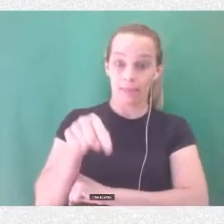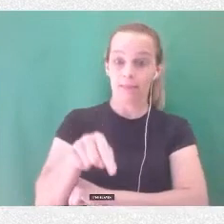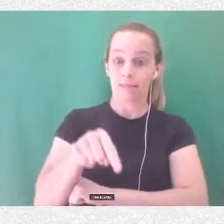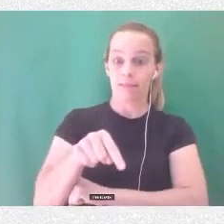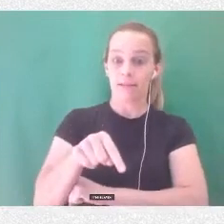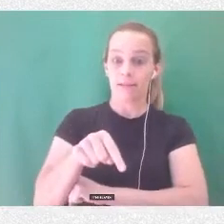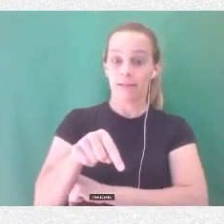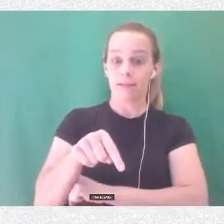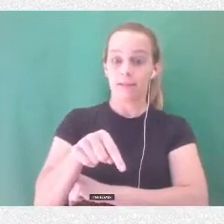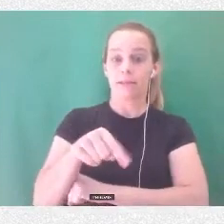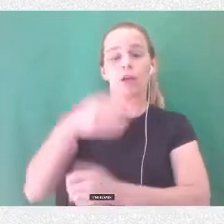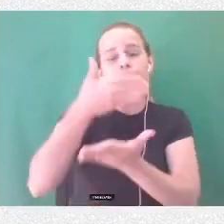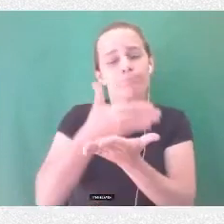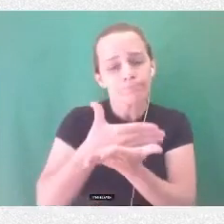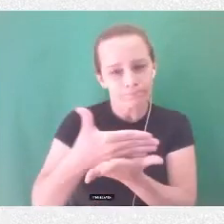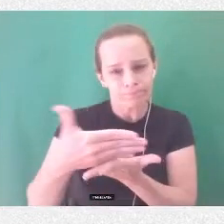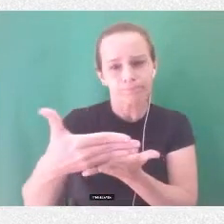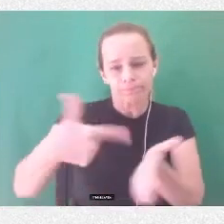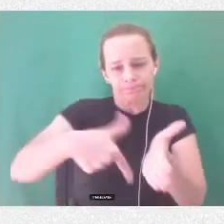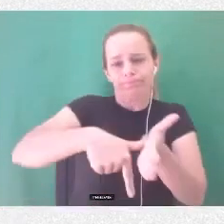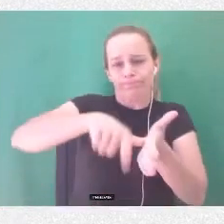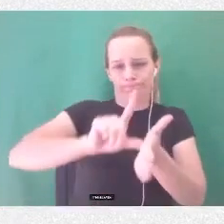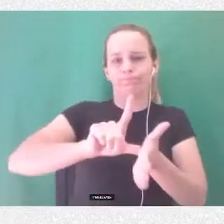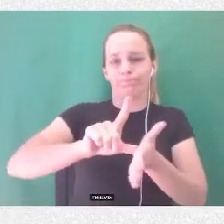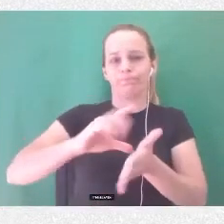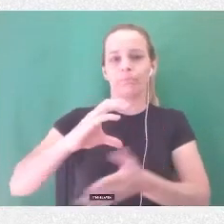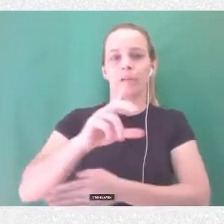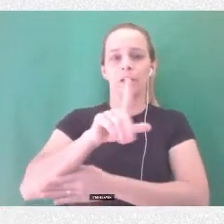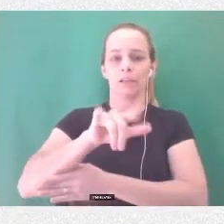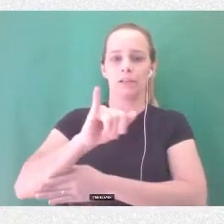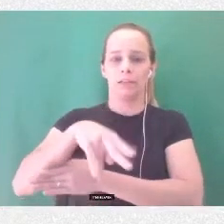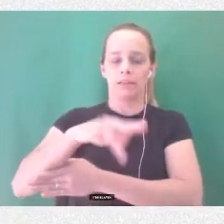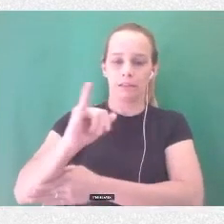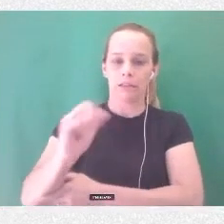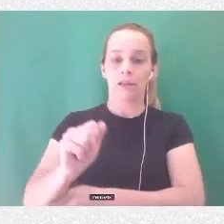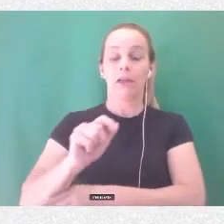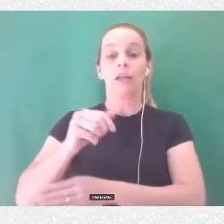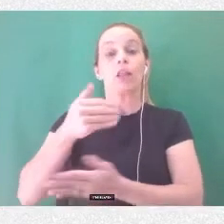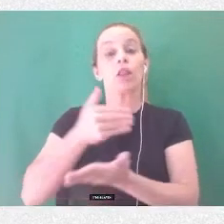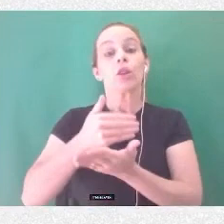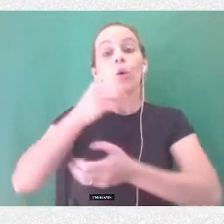fase pré-clínica, com expectativa de logo no início do ano que vem,